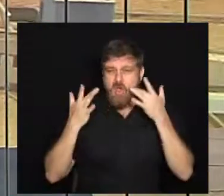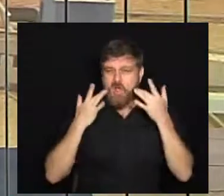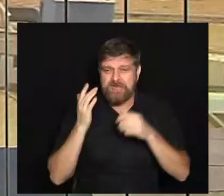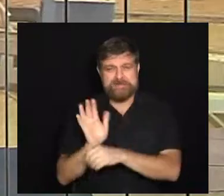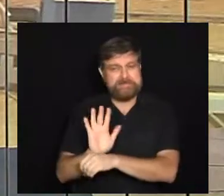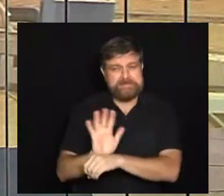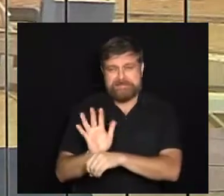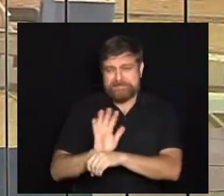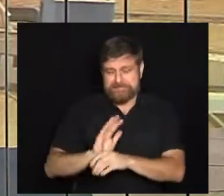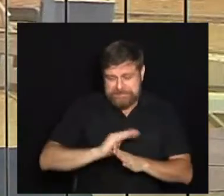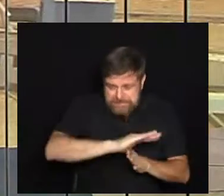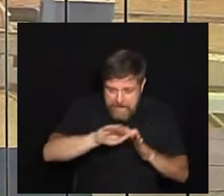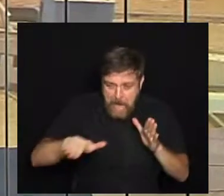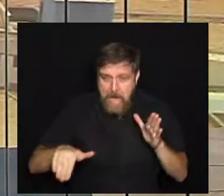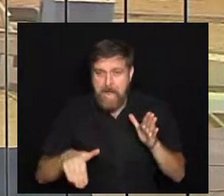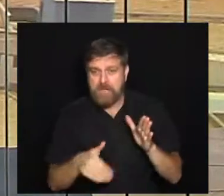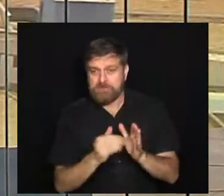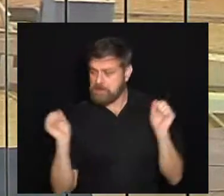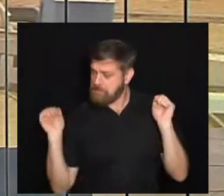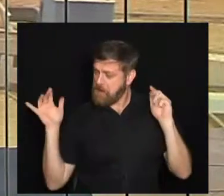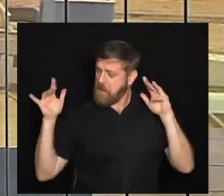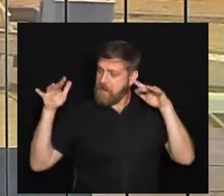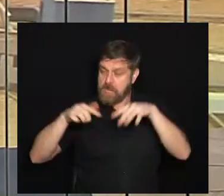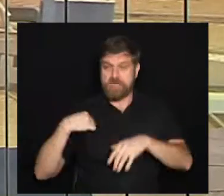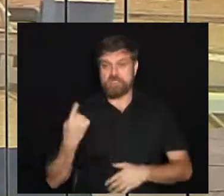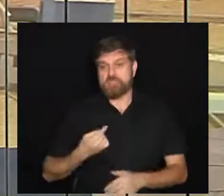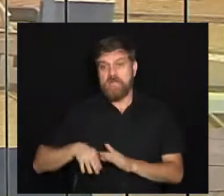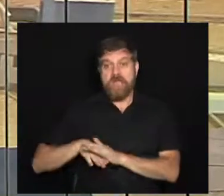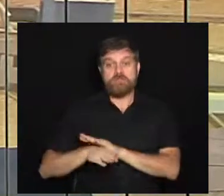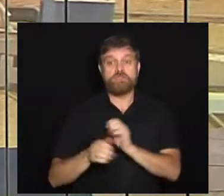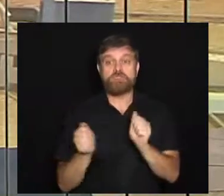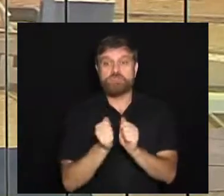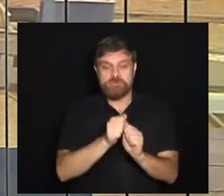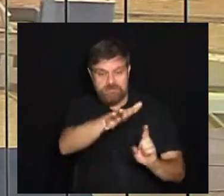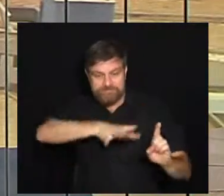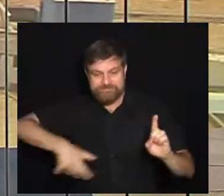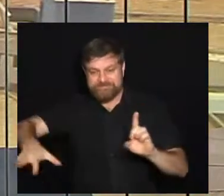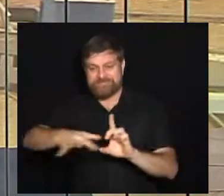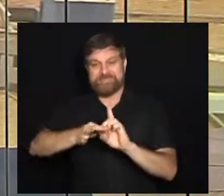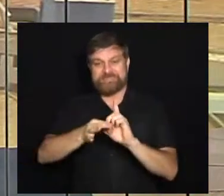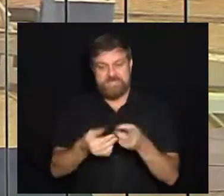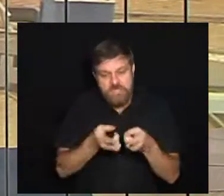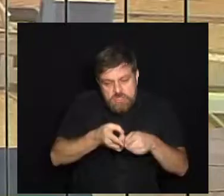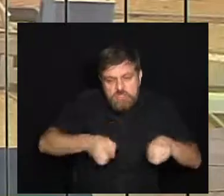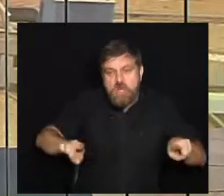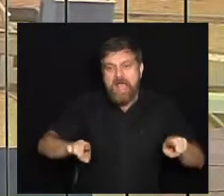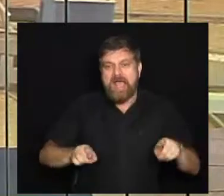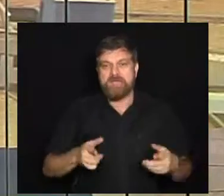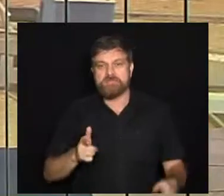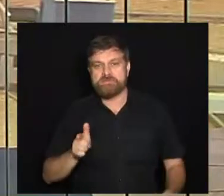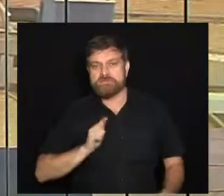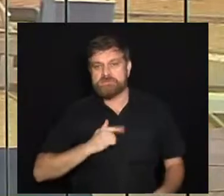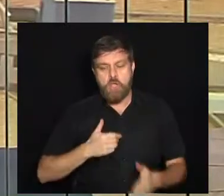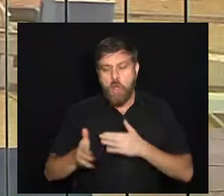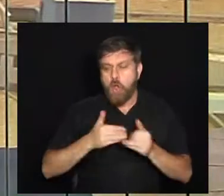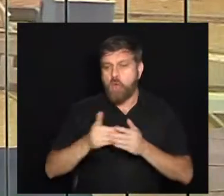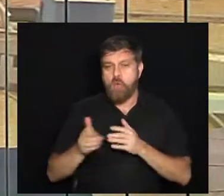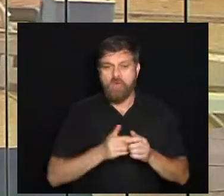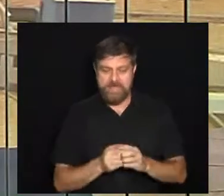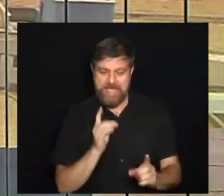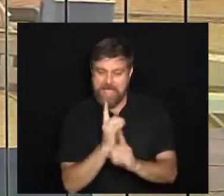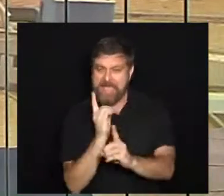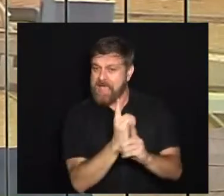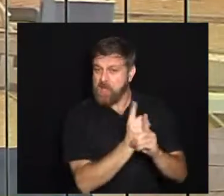cinema é todas as atividades que a gente poderia habitualmente fazer junto de outras pessoas churrasco de fim de semana qualquer reunião